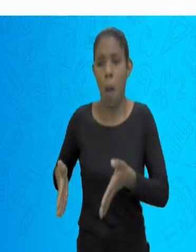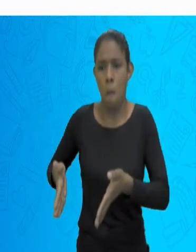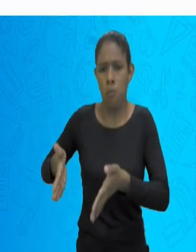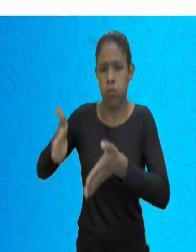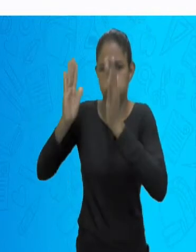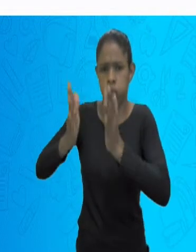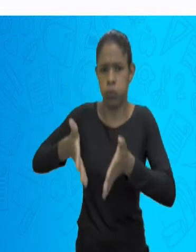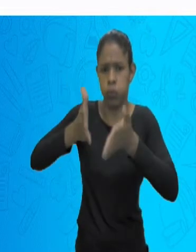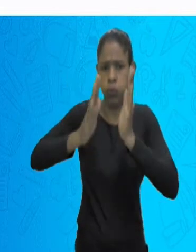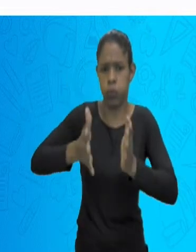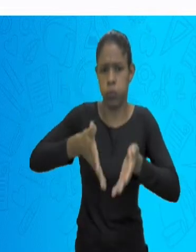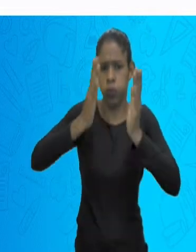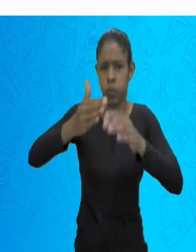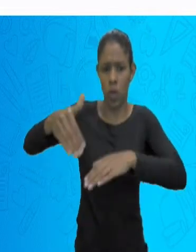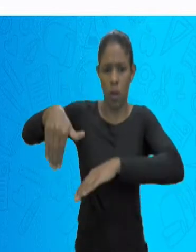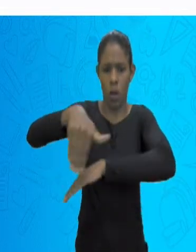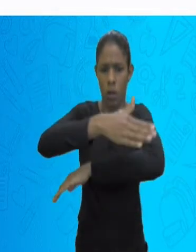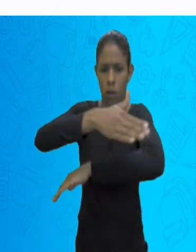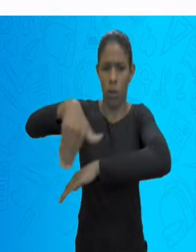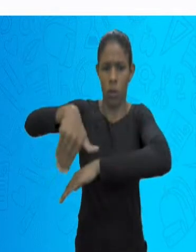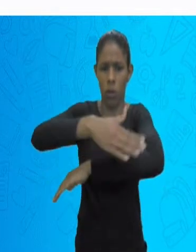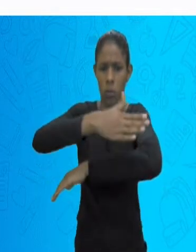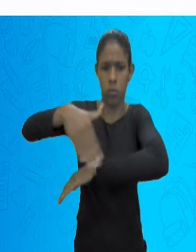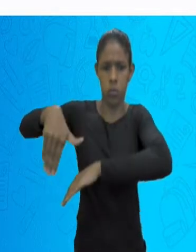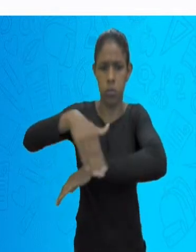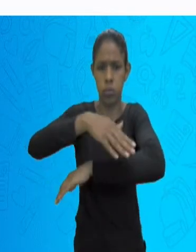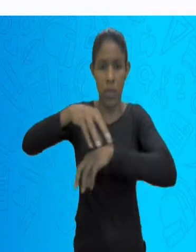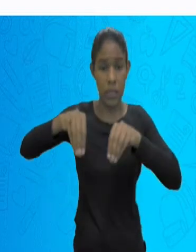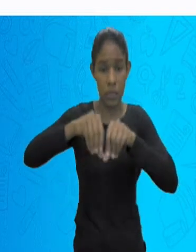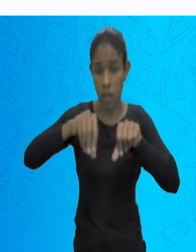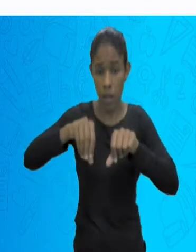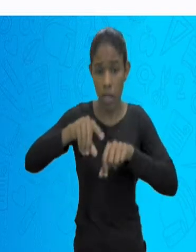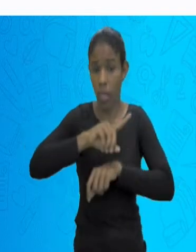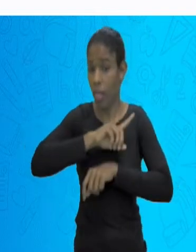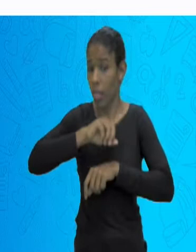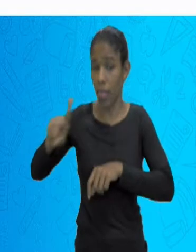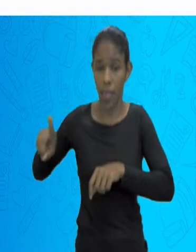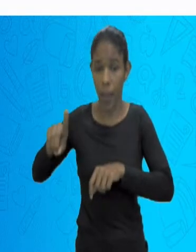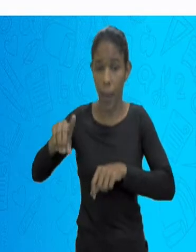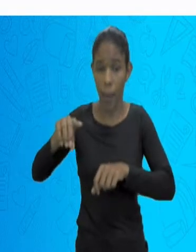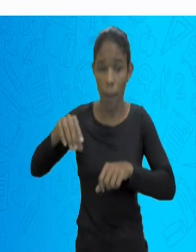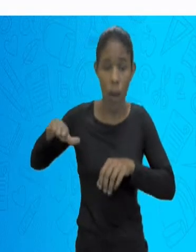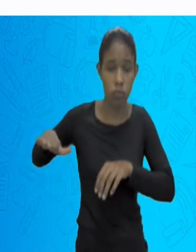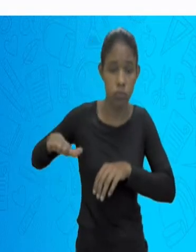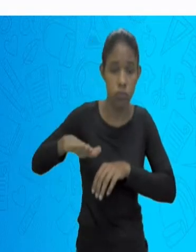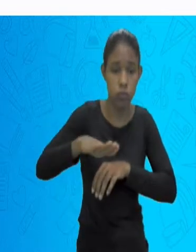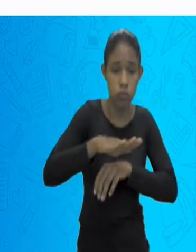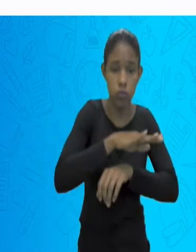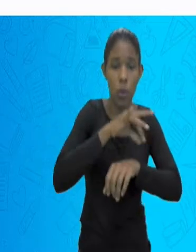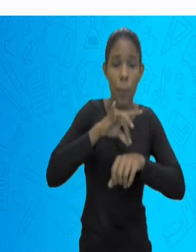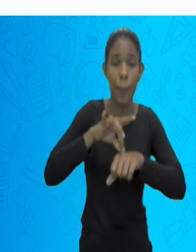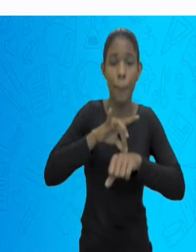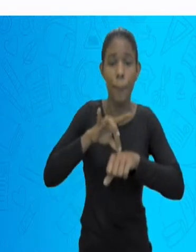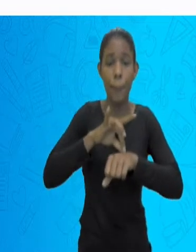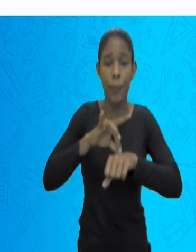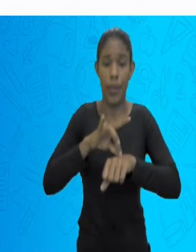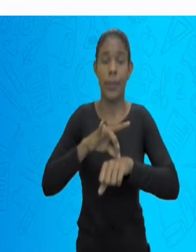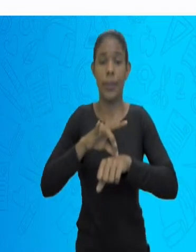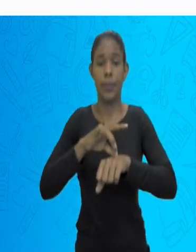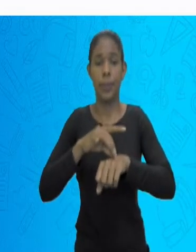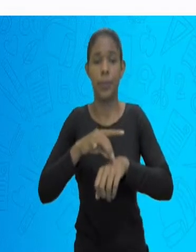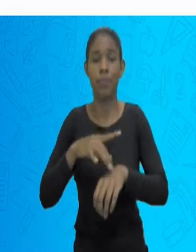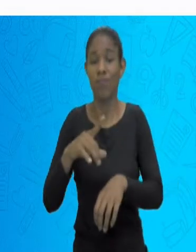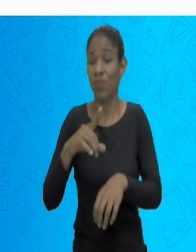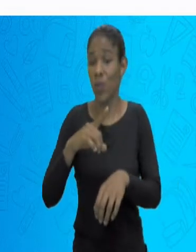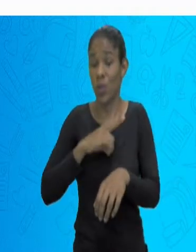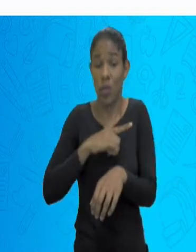calçadas, como a gente fala. A gente tem ali rede de esgoto, que são os bueiros, não é mesmo?